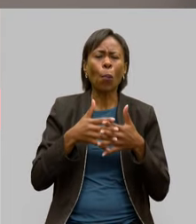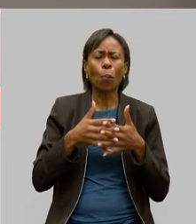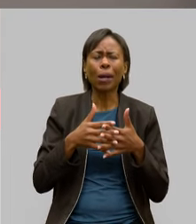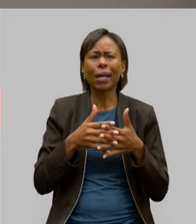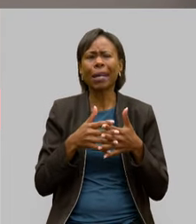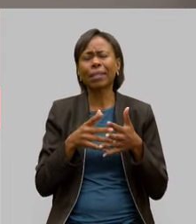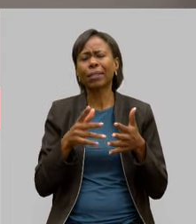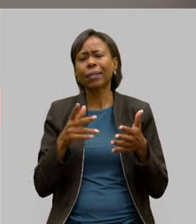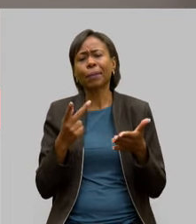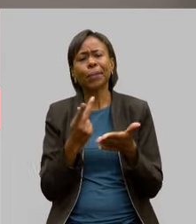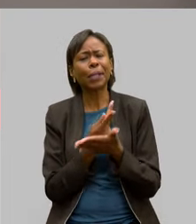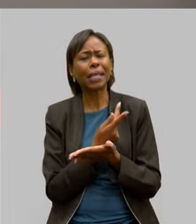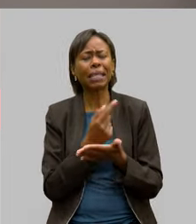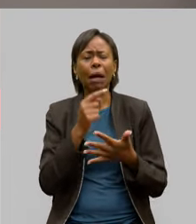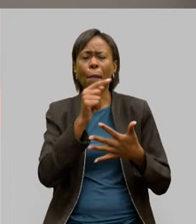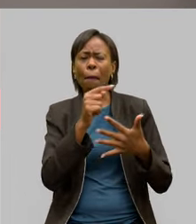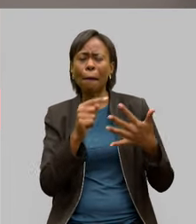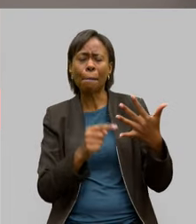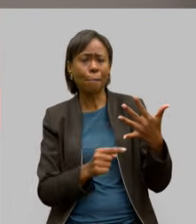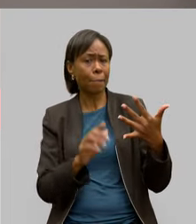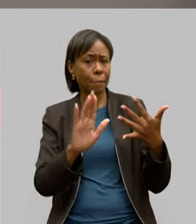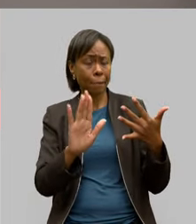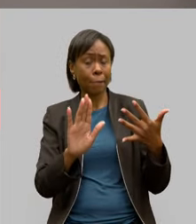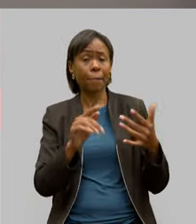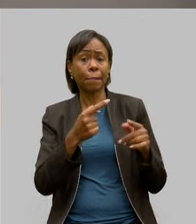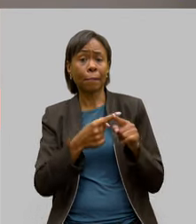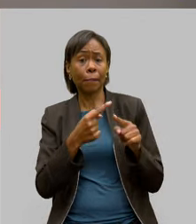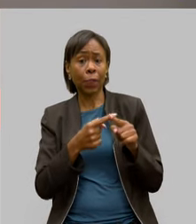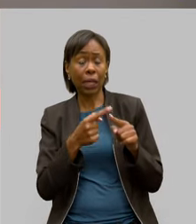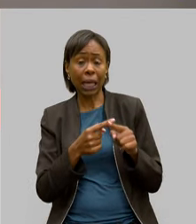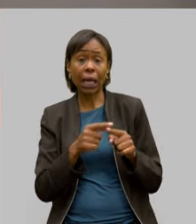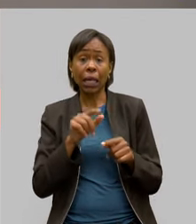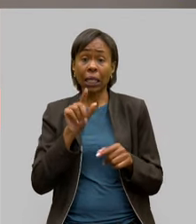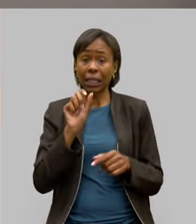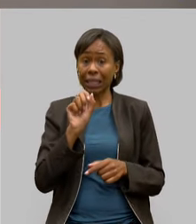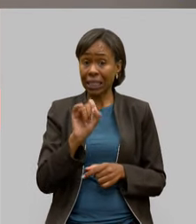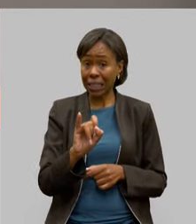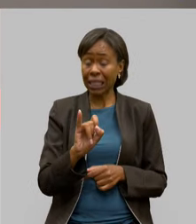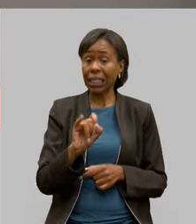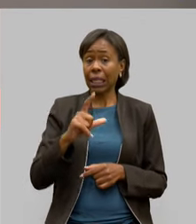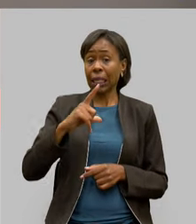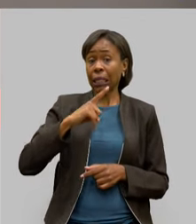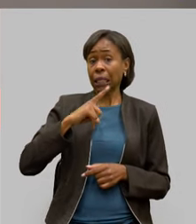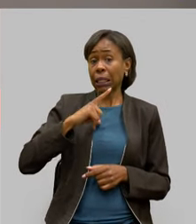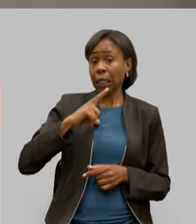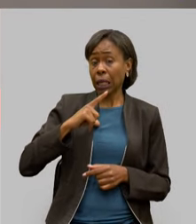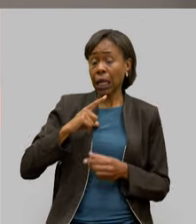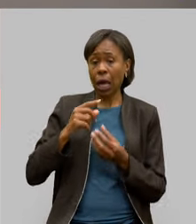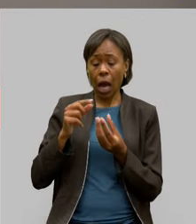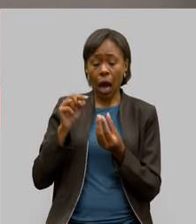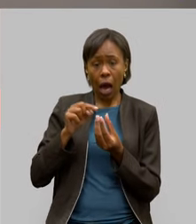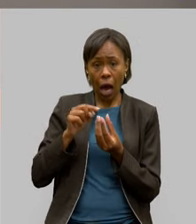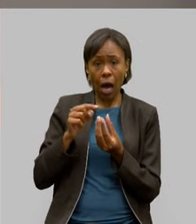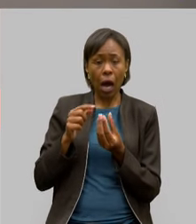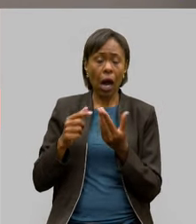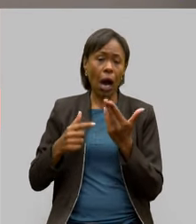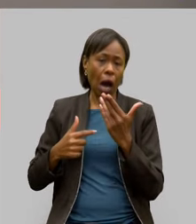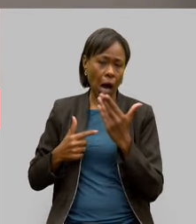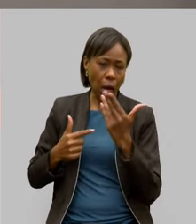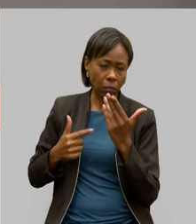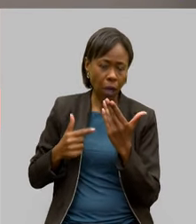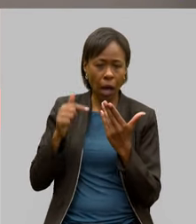est a eventual Conduta do porte de plantas ou da própria produção ou do da